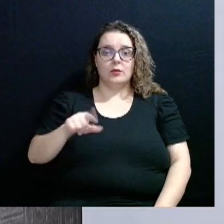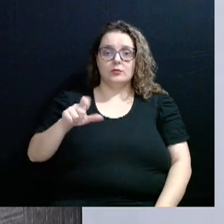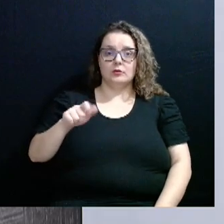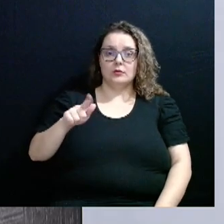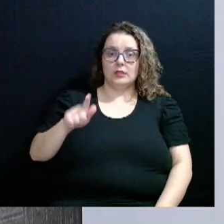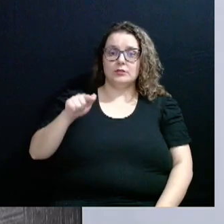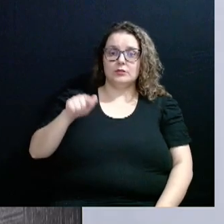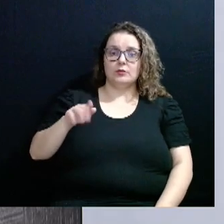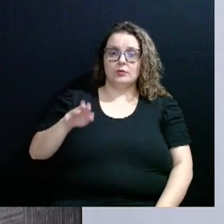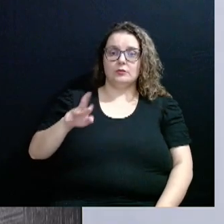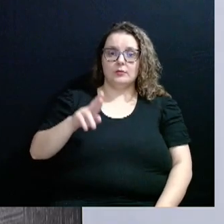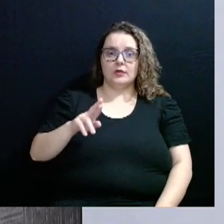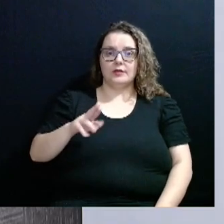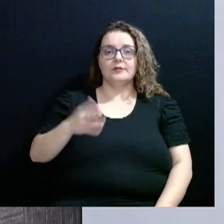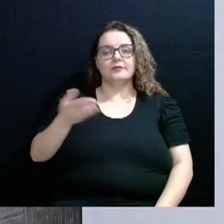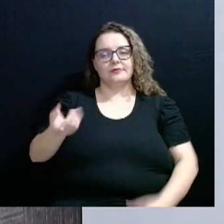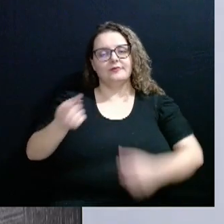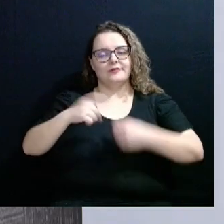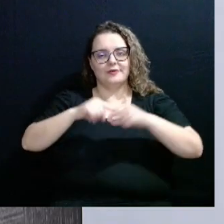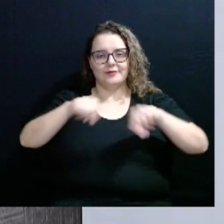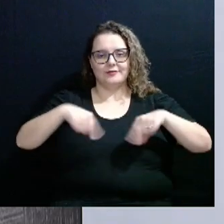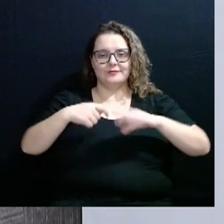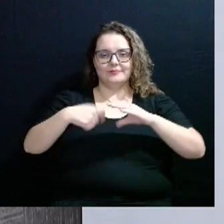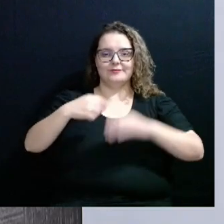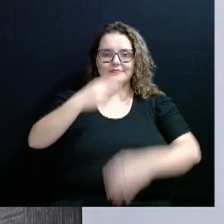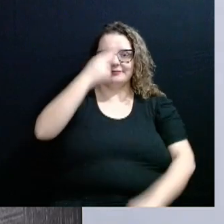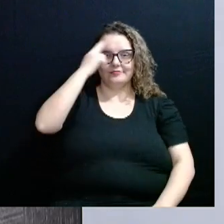campinas.sp.leg.br. É com você aí no estúdio, Gabriel.